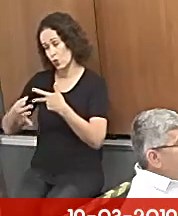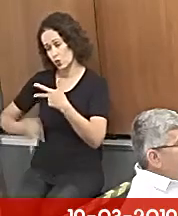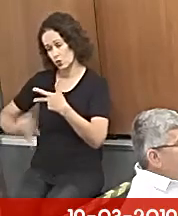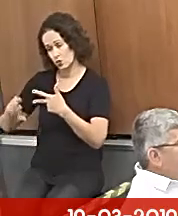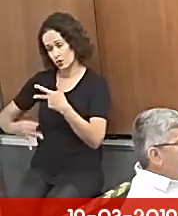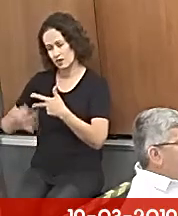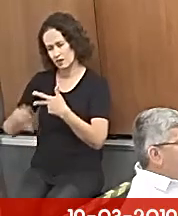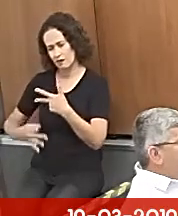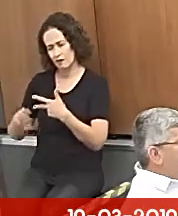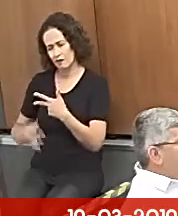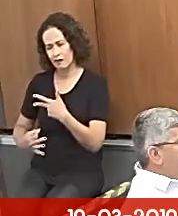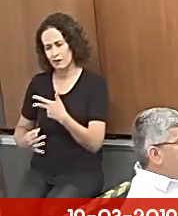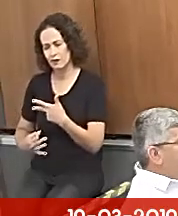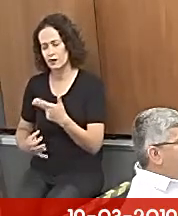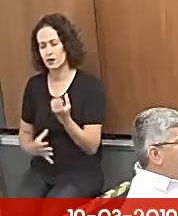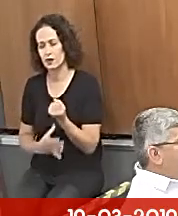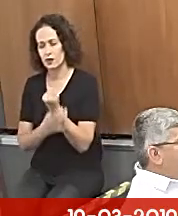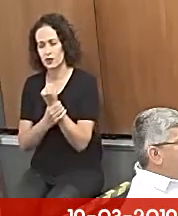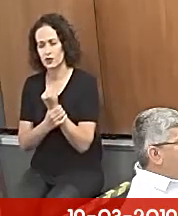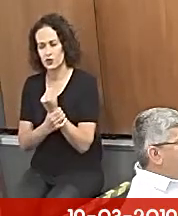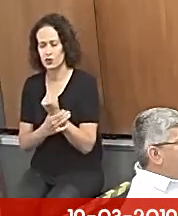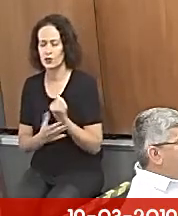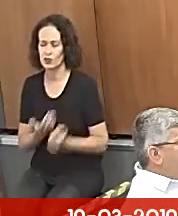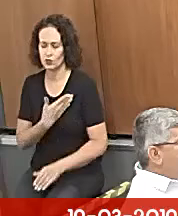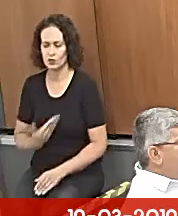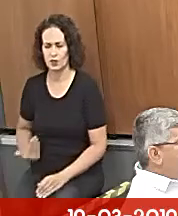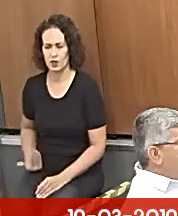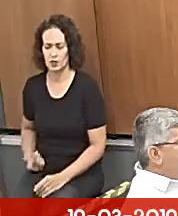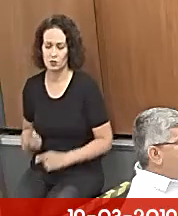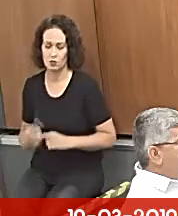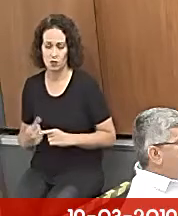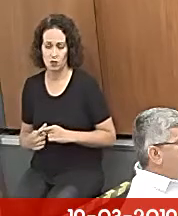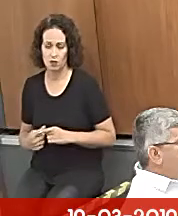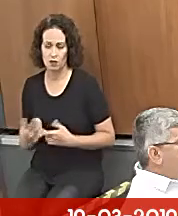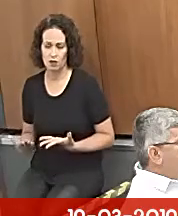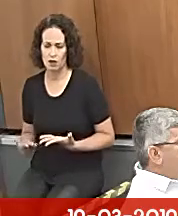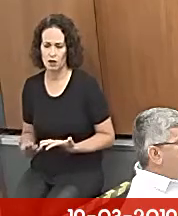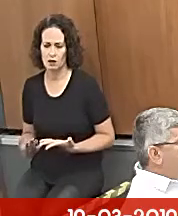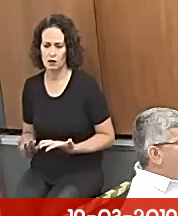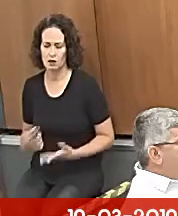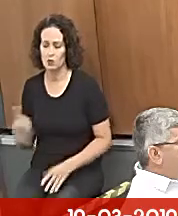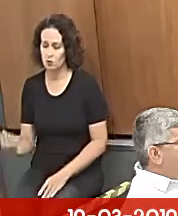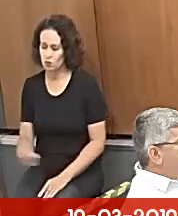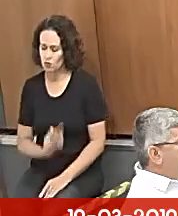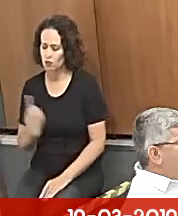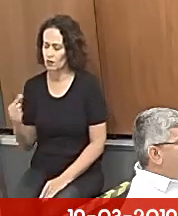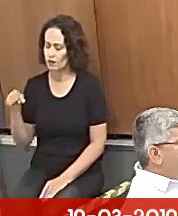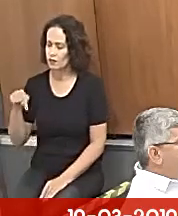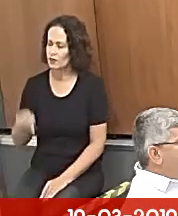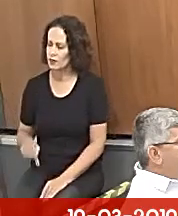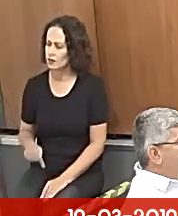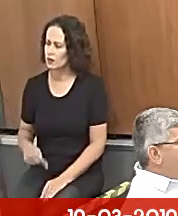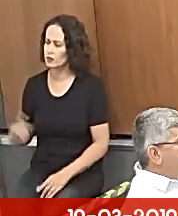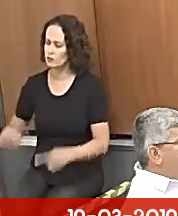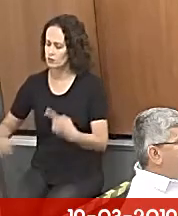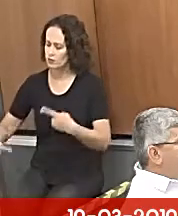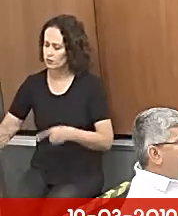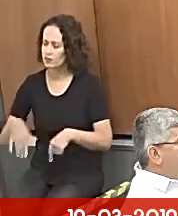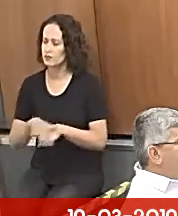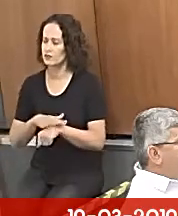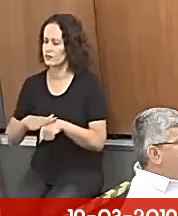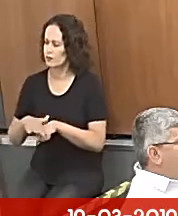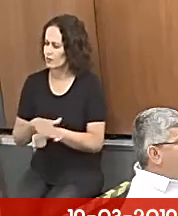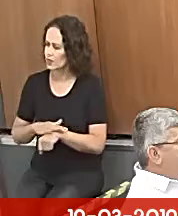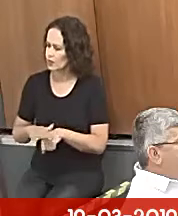existisse não precisava da gente está aqui discutindo articulando mobilizando promovendo né a judicialização